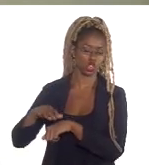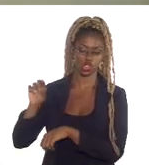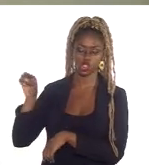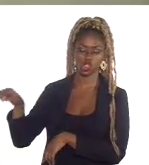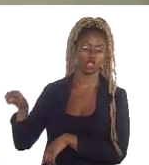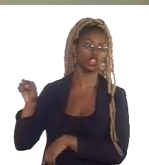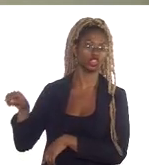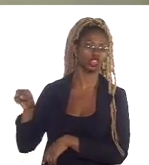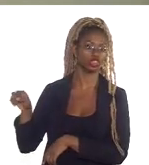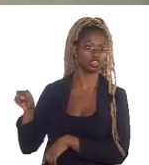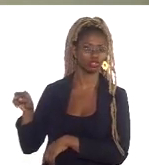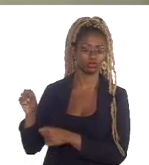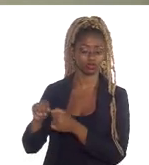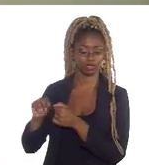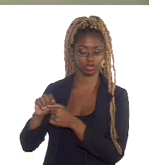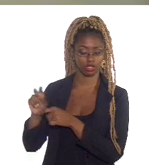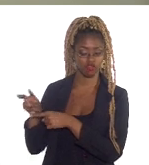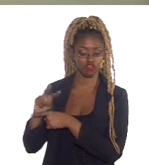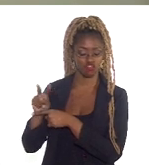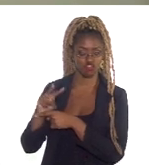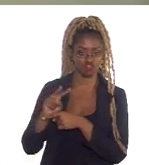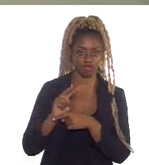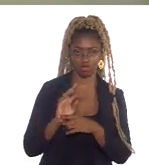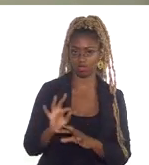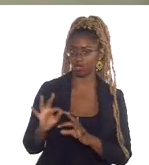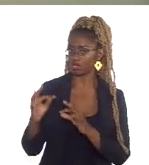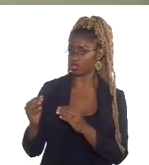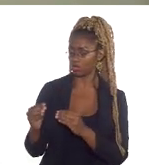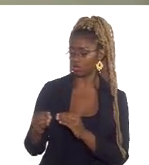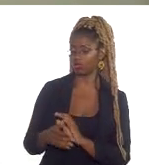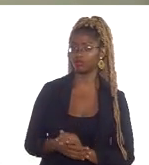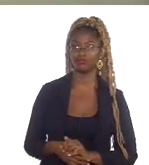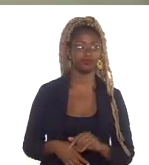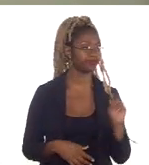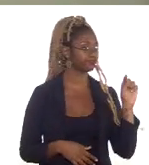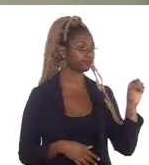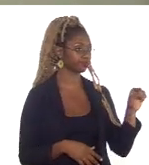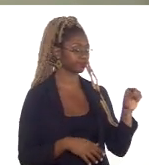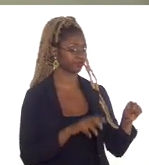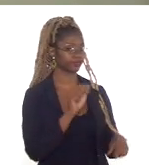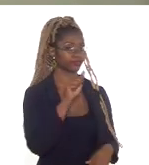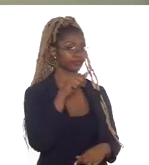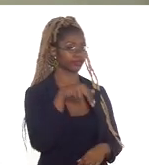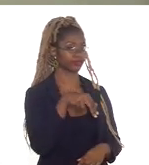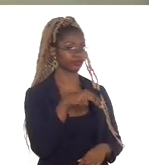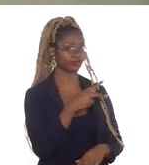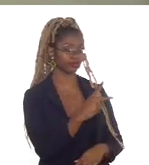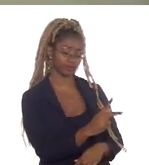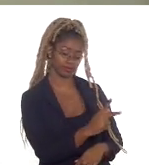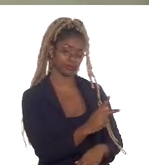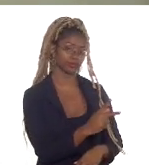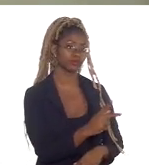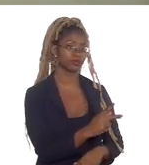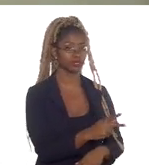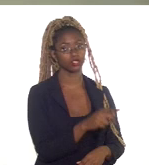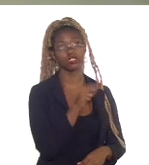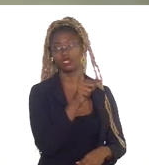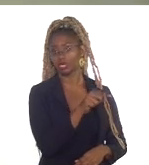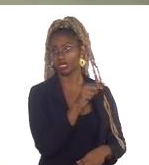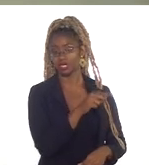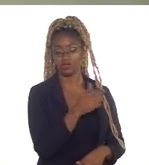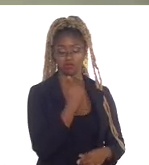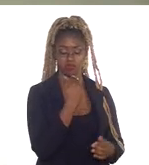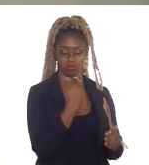autônoma para fazer fiscalizações. E que a ANP é o ente que tem que fazer a